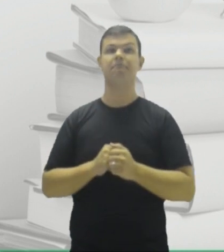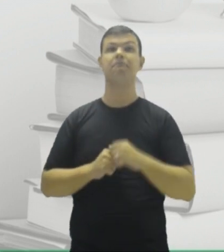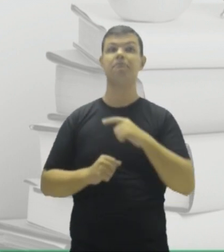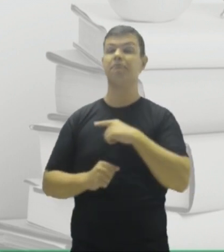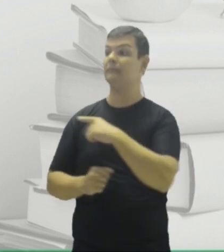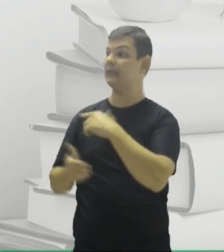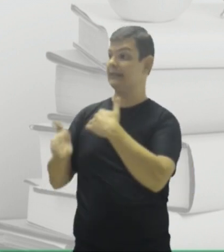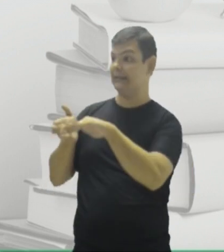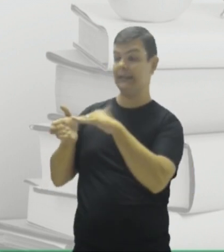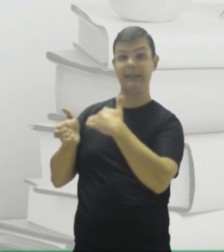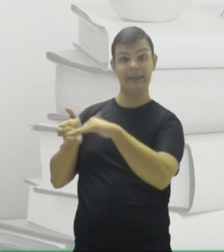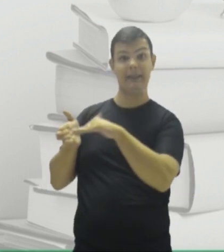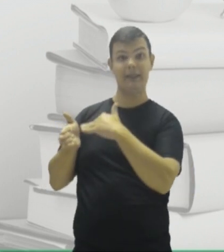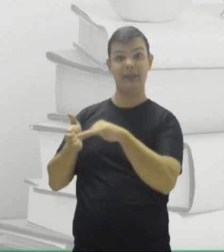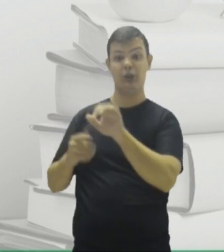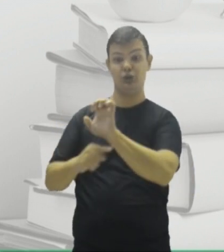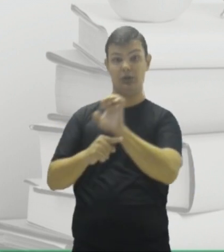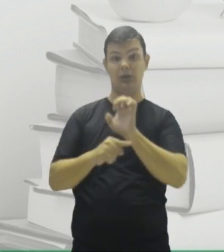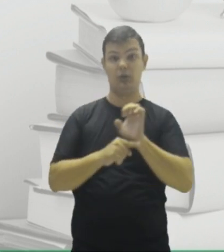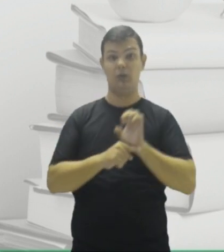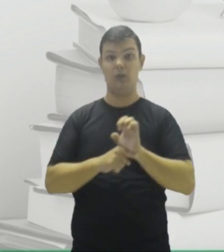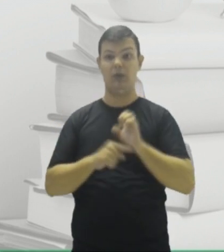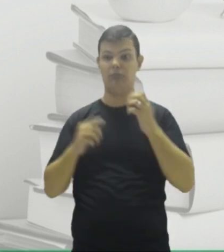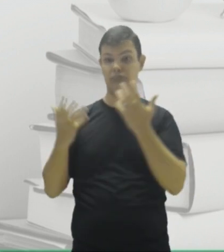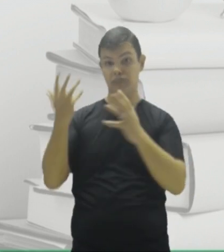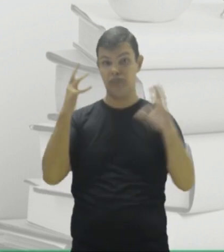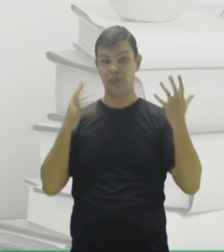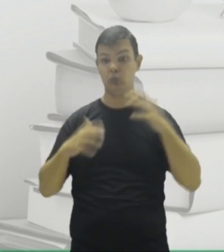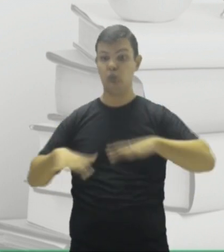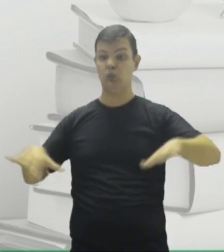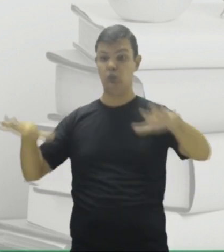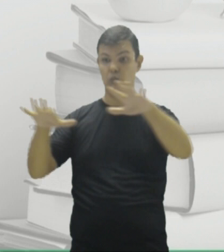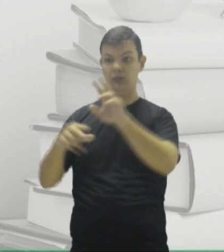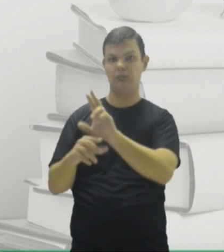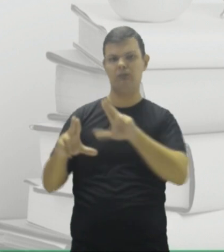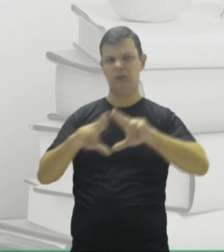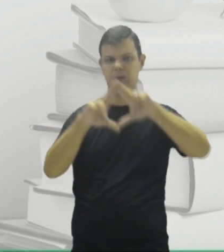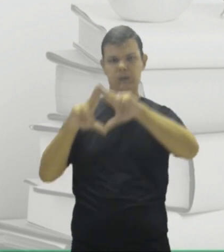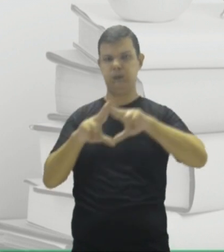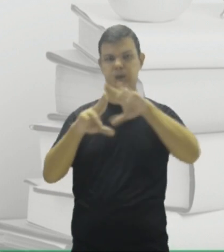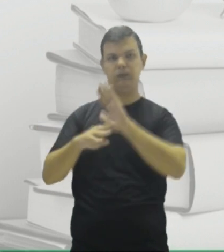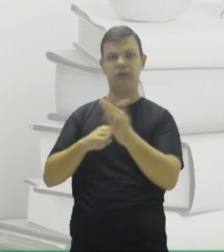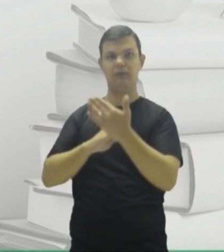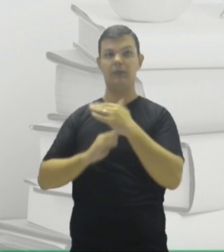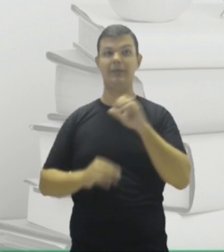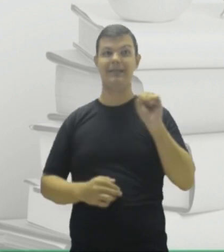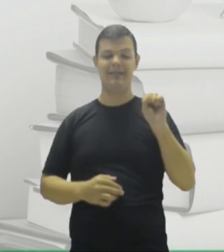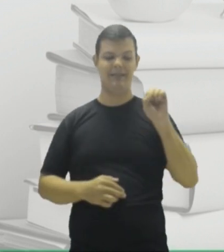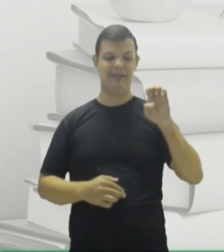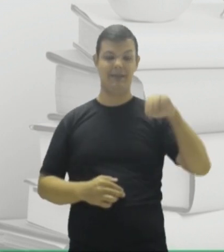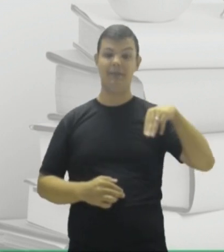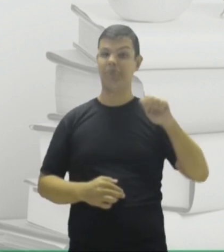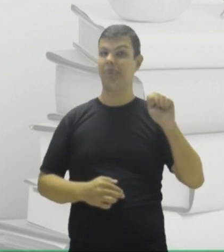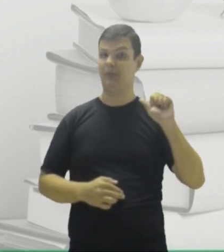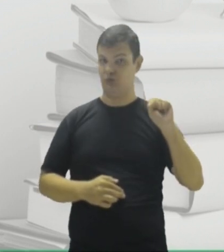a Secretaria Estadual de Meio Ambiente e Sustentabilidade, a